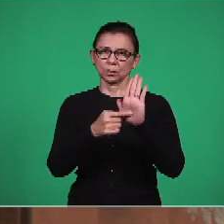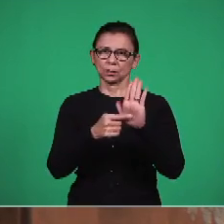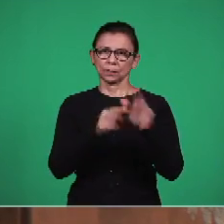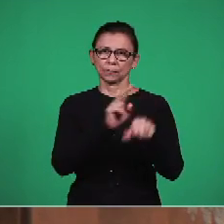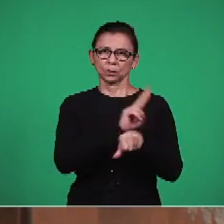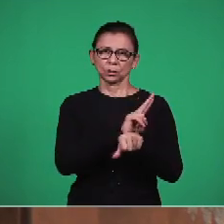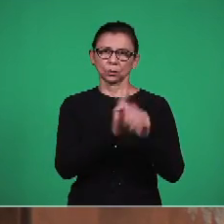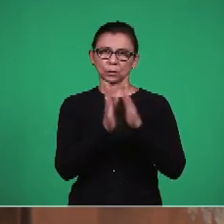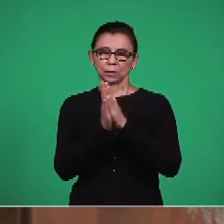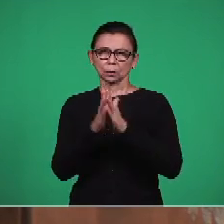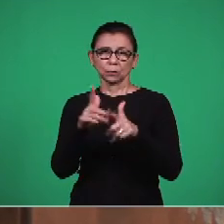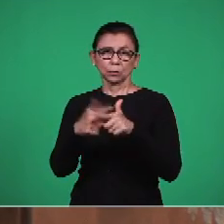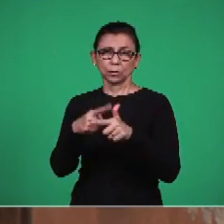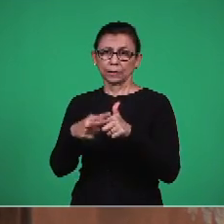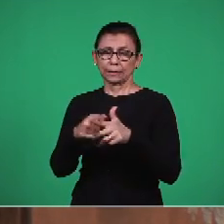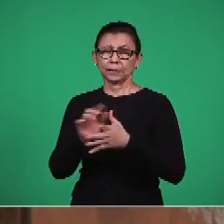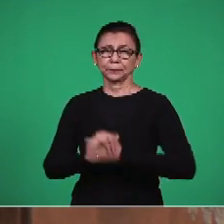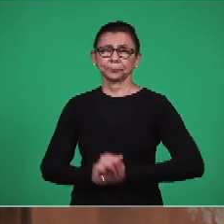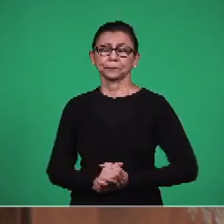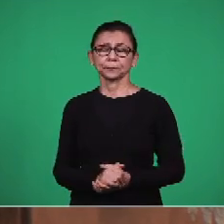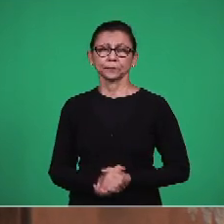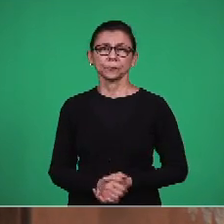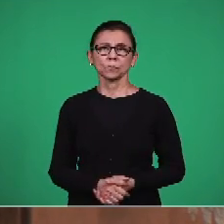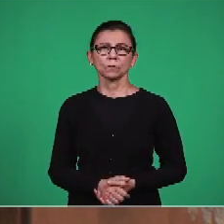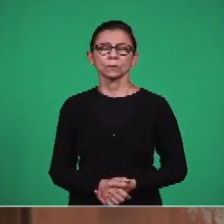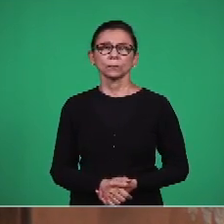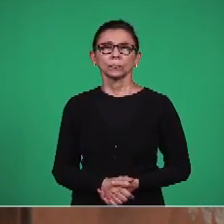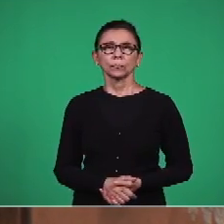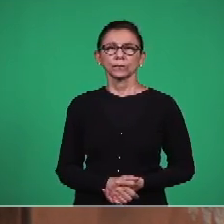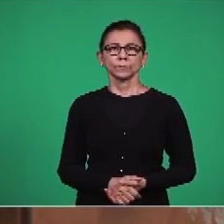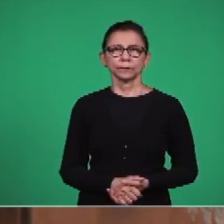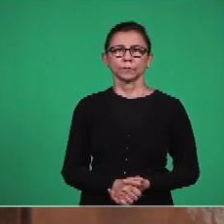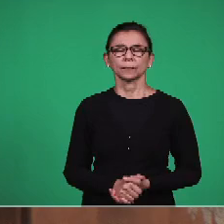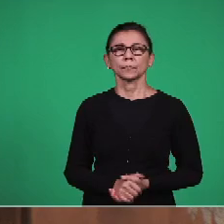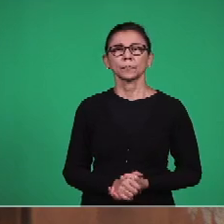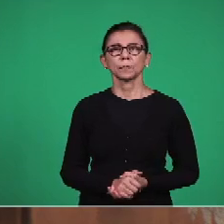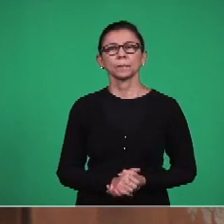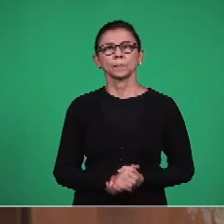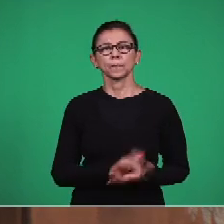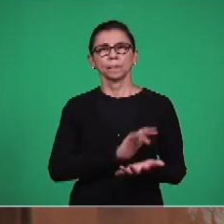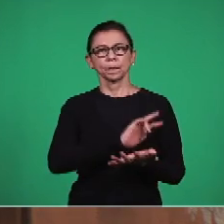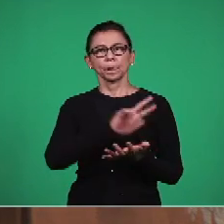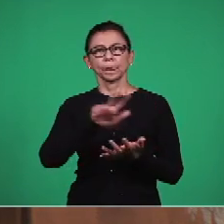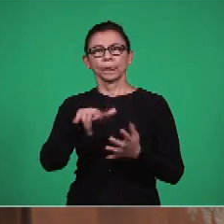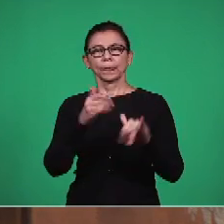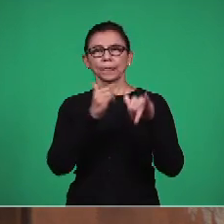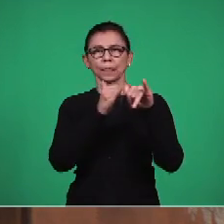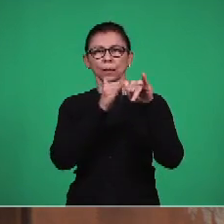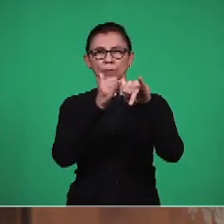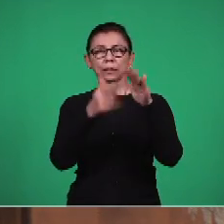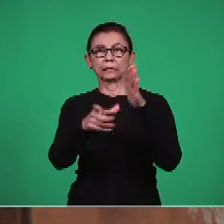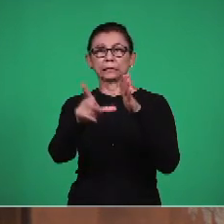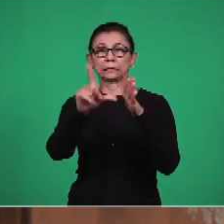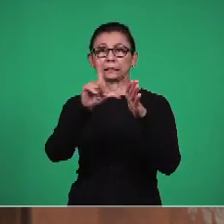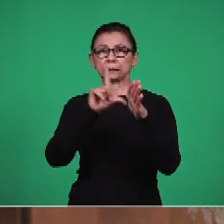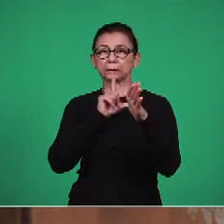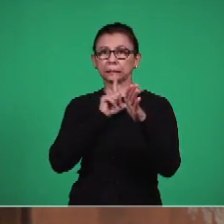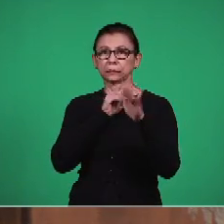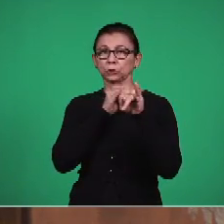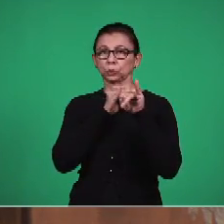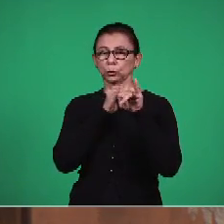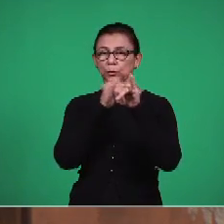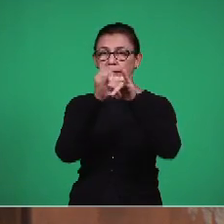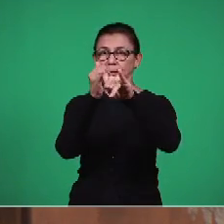oração, por quê? Porque as trombetas, antes de tocar, os irmãos veem no